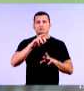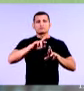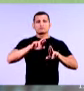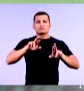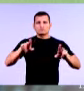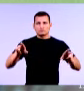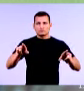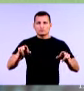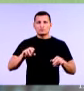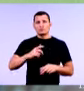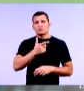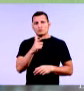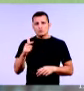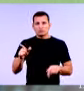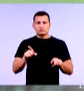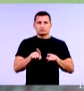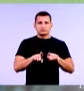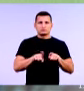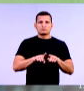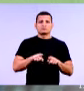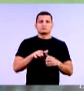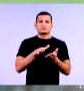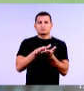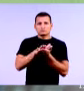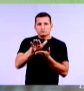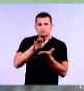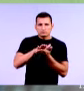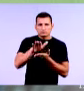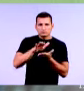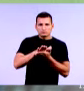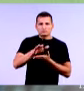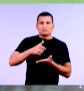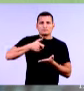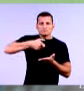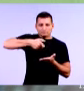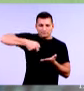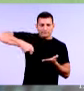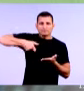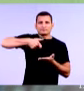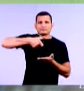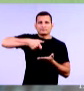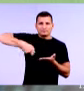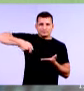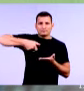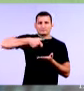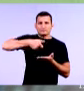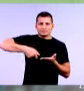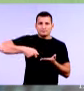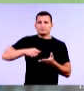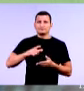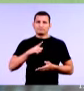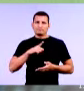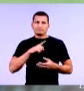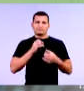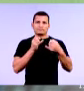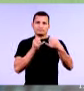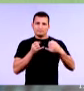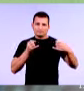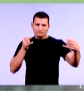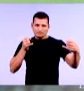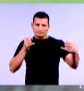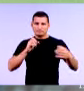impressoras, scanners, pontos de acesso, ok? Utilizam cabos ou conexões sem